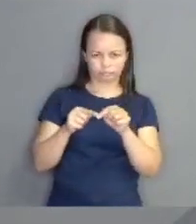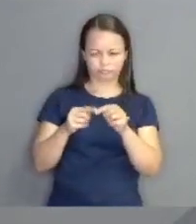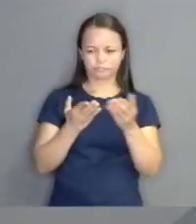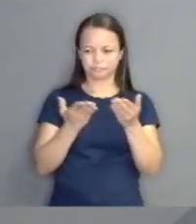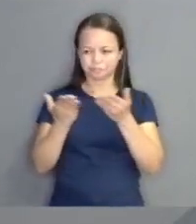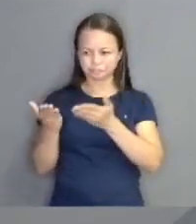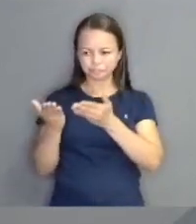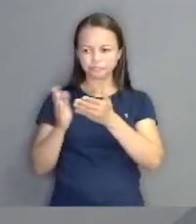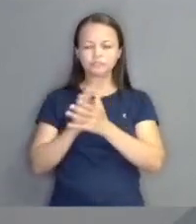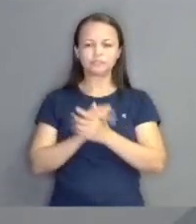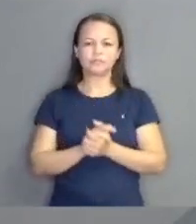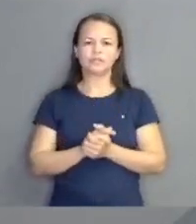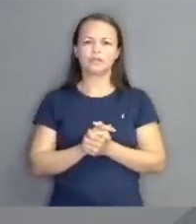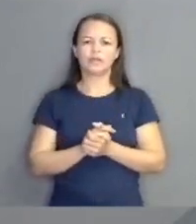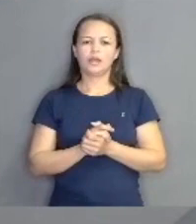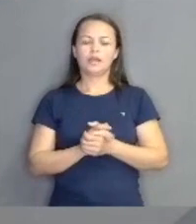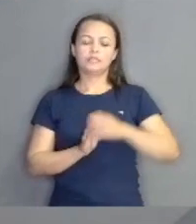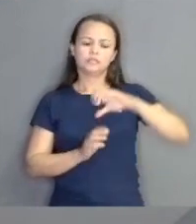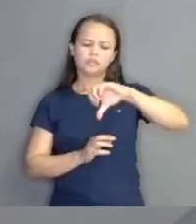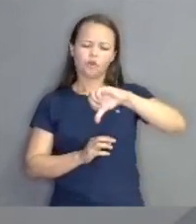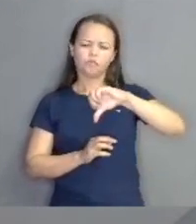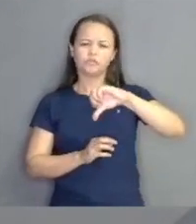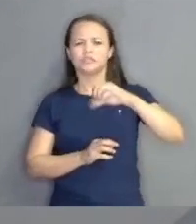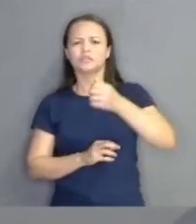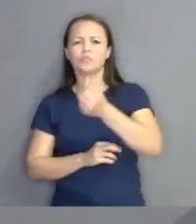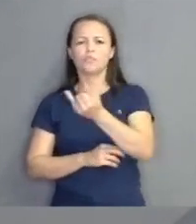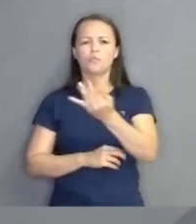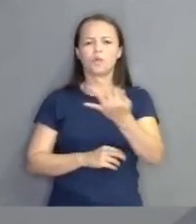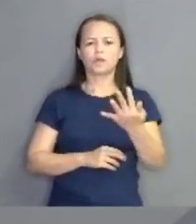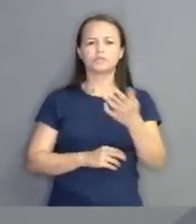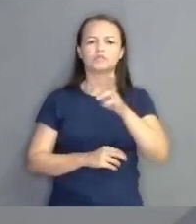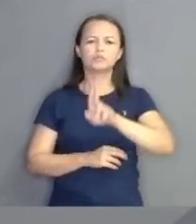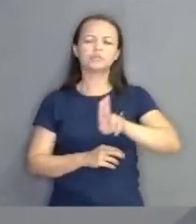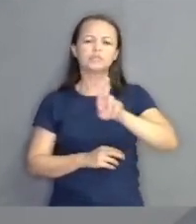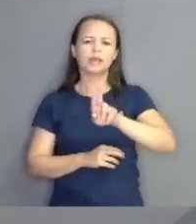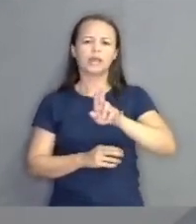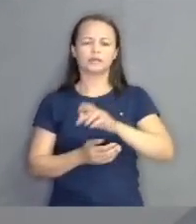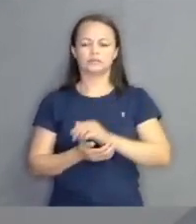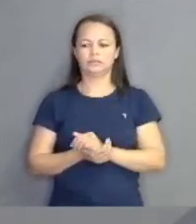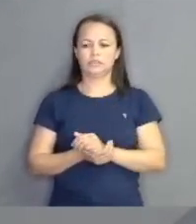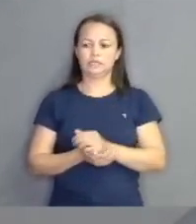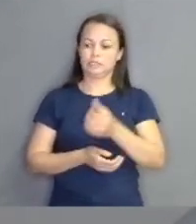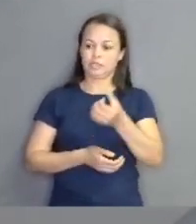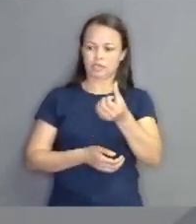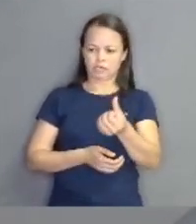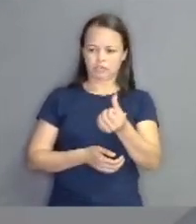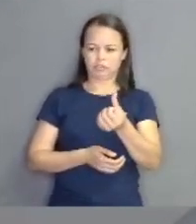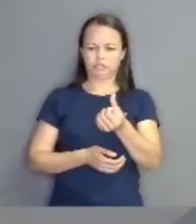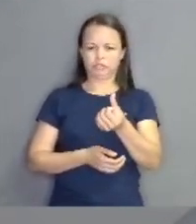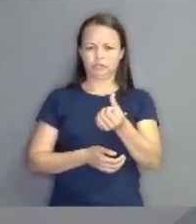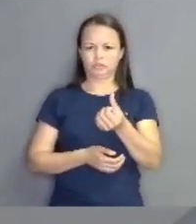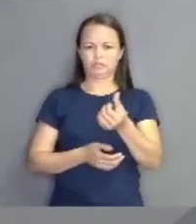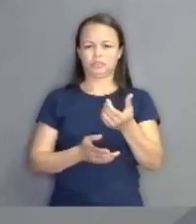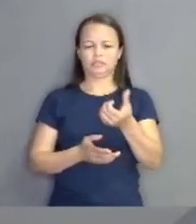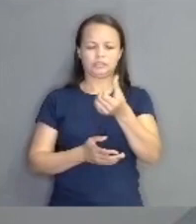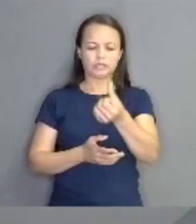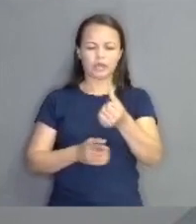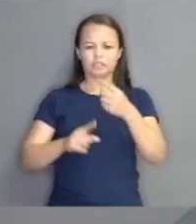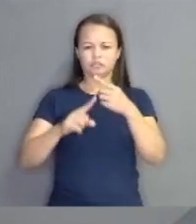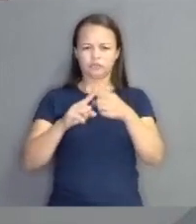quantas unidades? 9. Esse 6, 6 dezenas, ou seja, 6 vezes